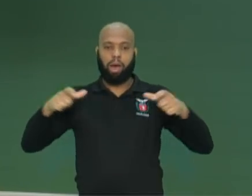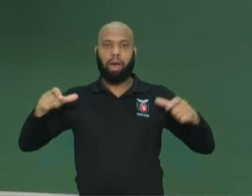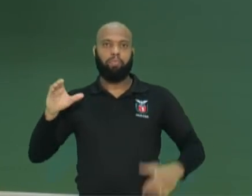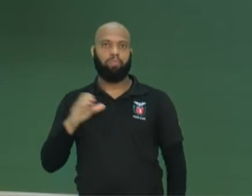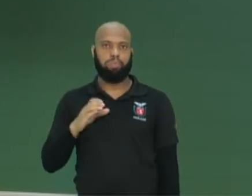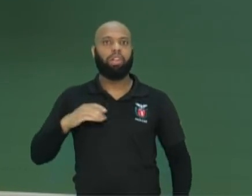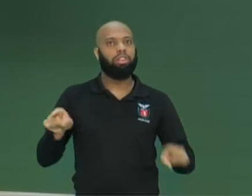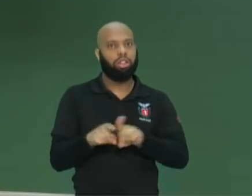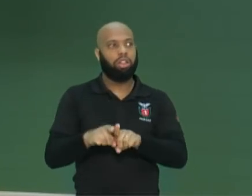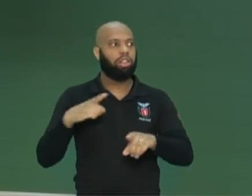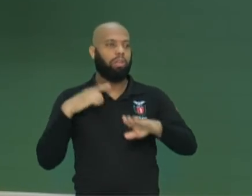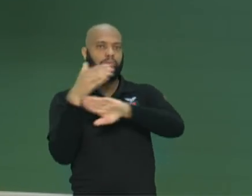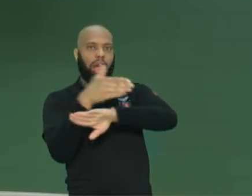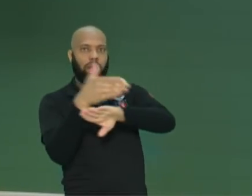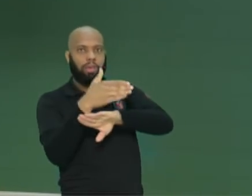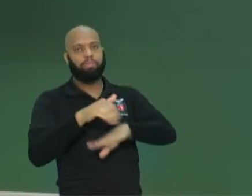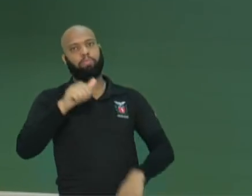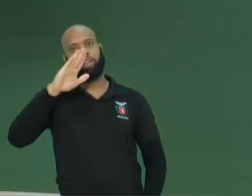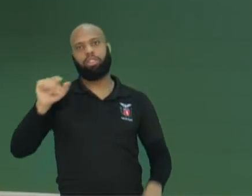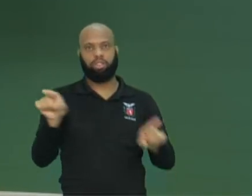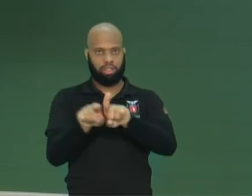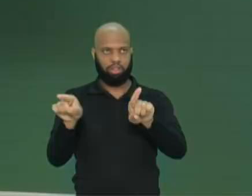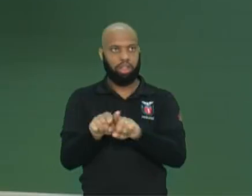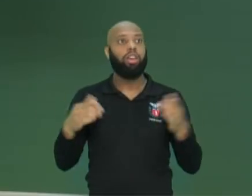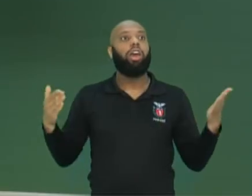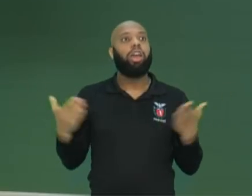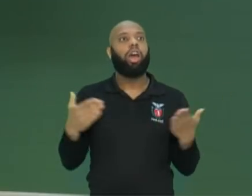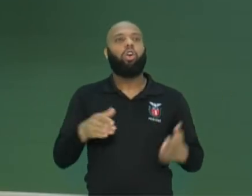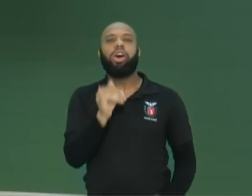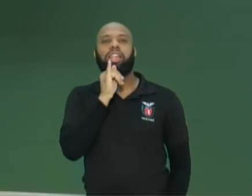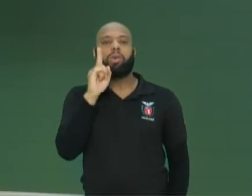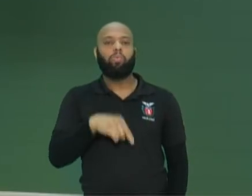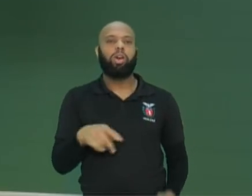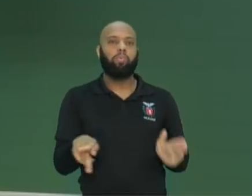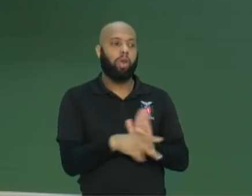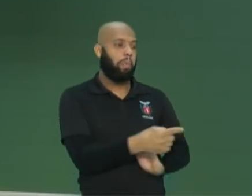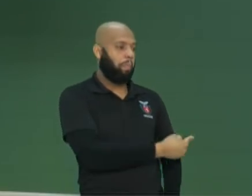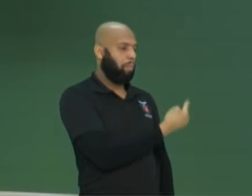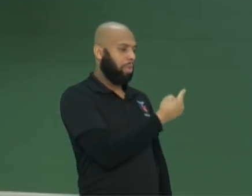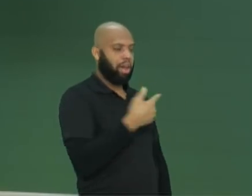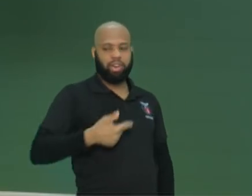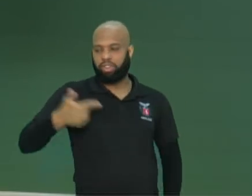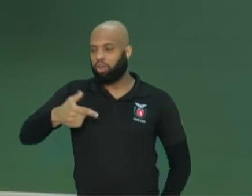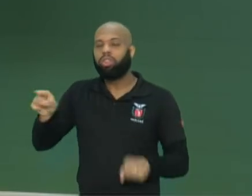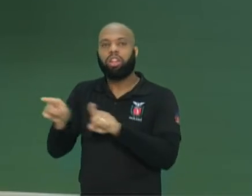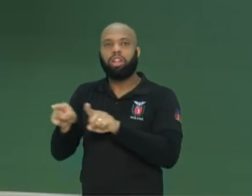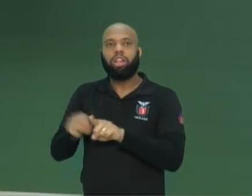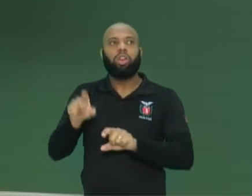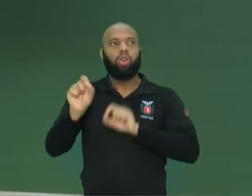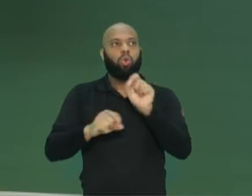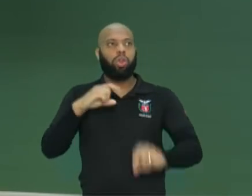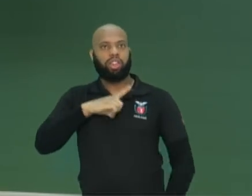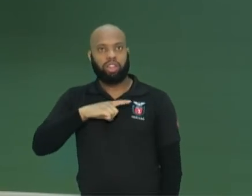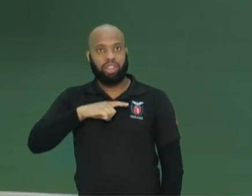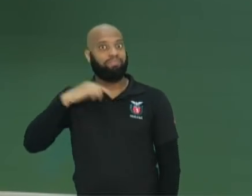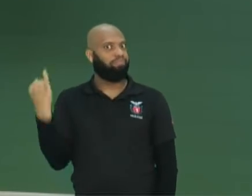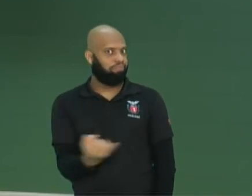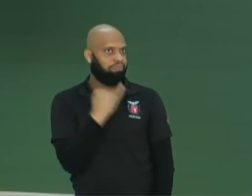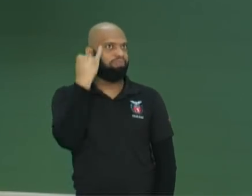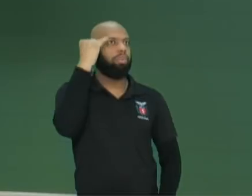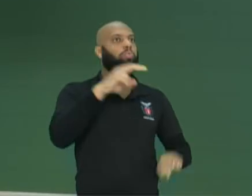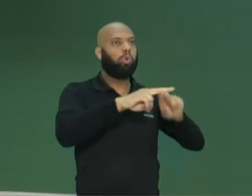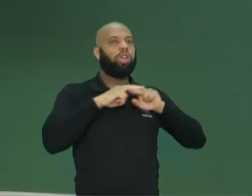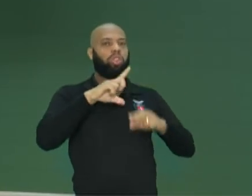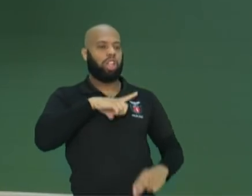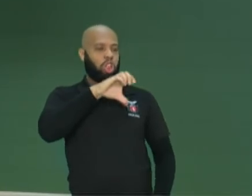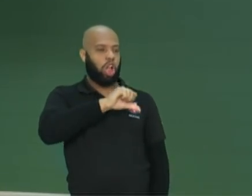participação daquela região é maior, certo? Neste caso aqui, como é setor primário e secundário, que são os mais importantes,